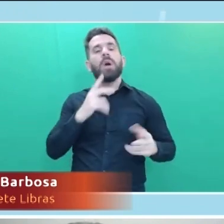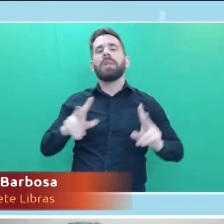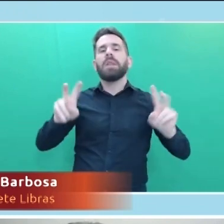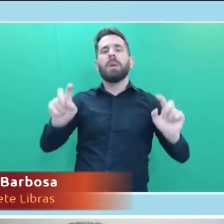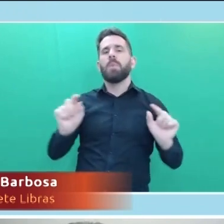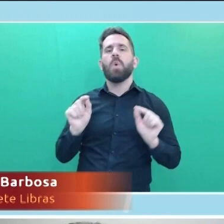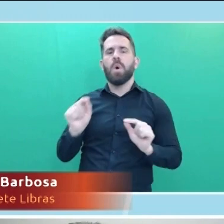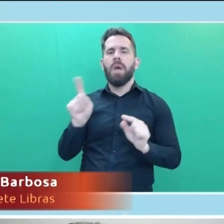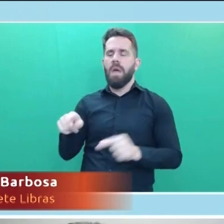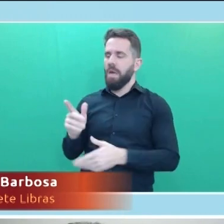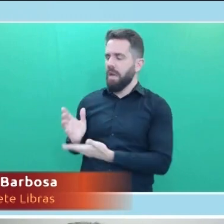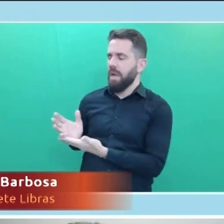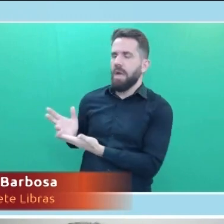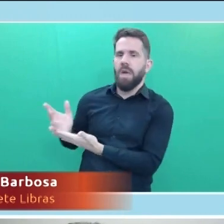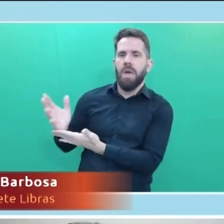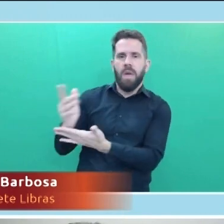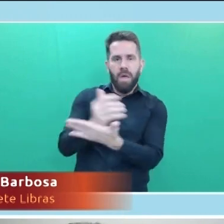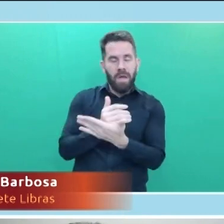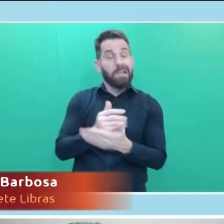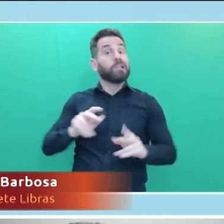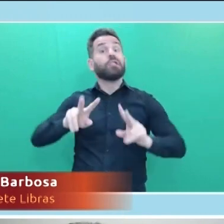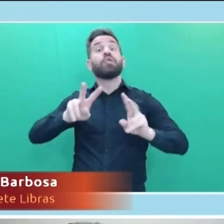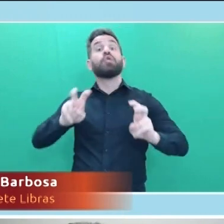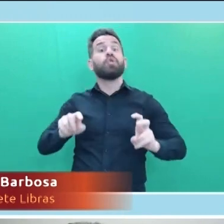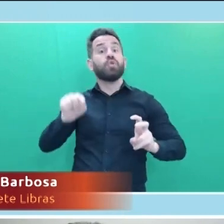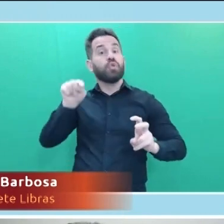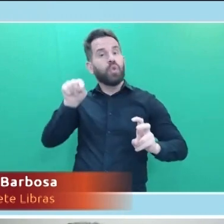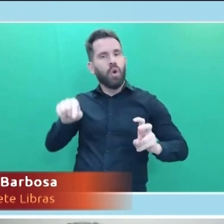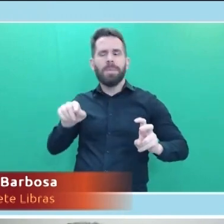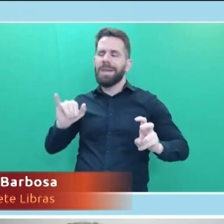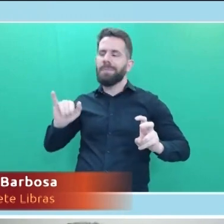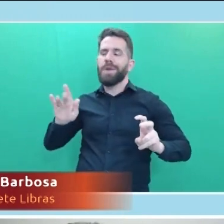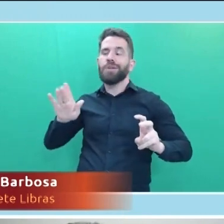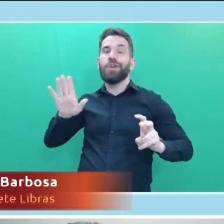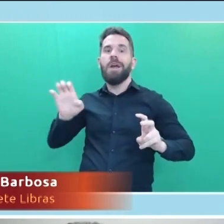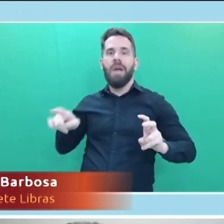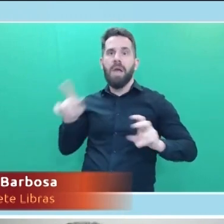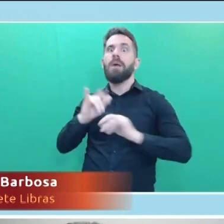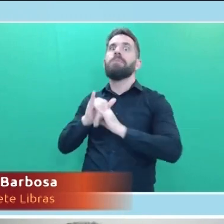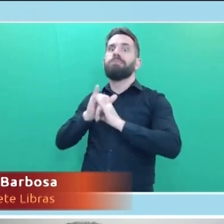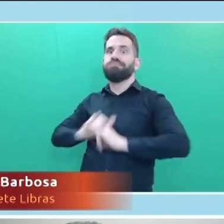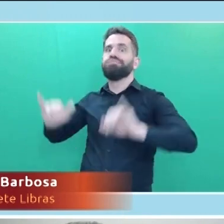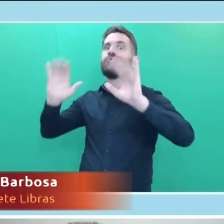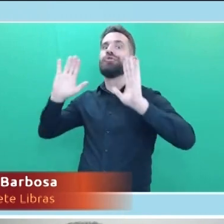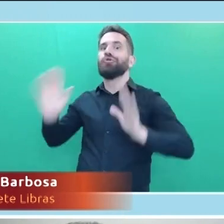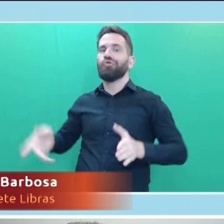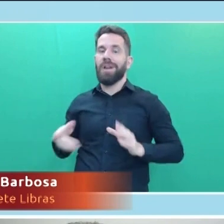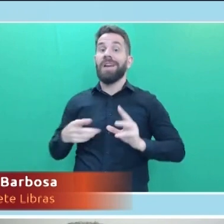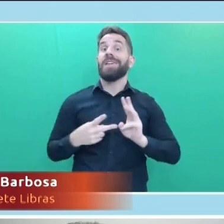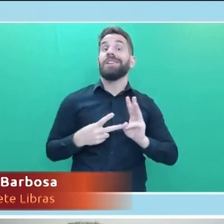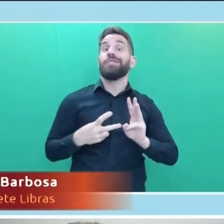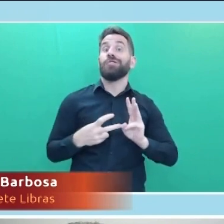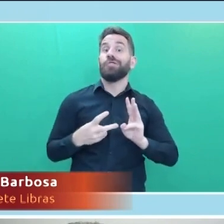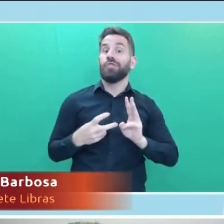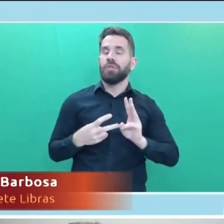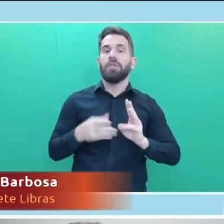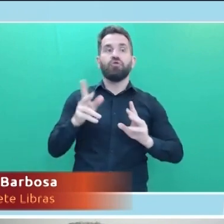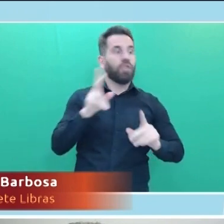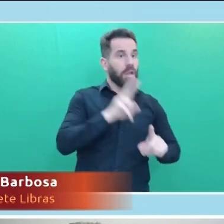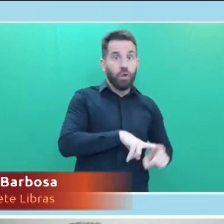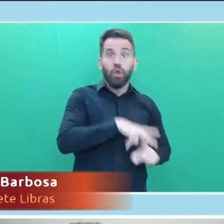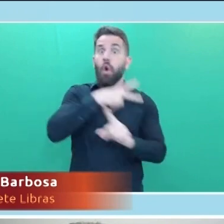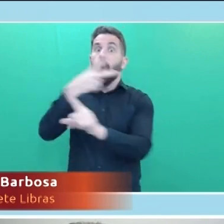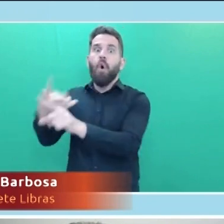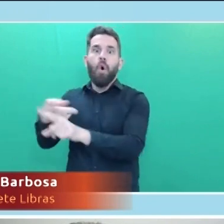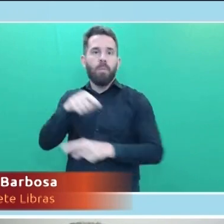trazidos pelo censo do IBGE a respeito da população indígena. Essa população dobrou em Goiás nos últimos 12 anos.